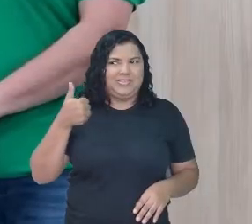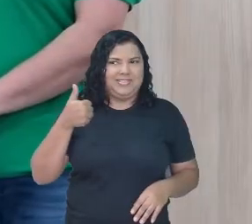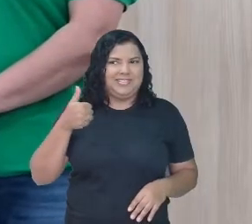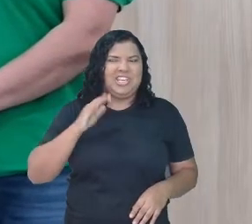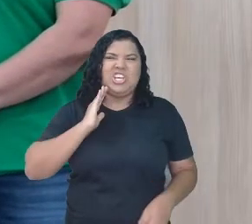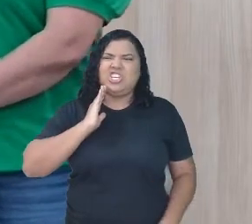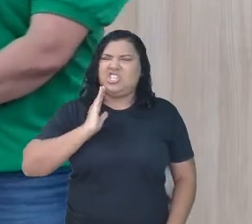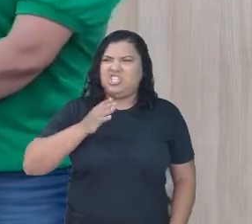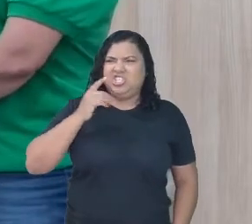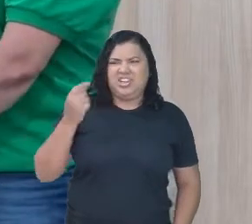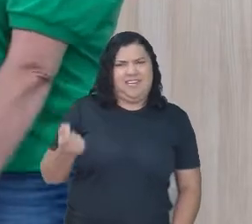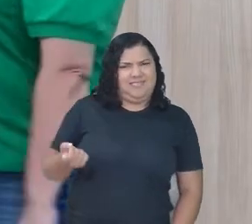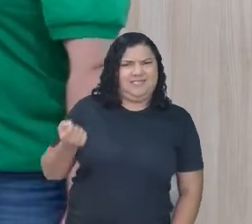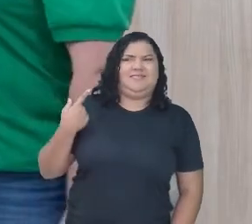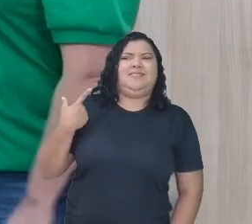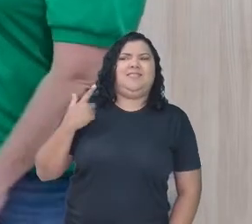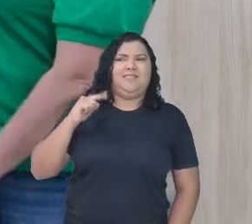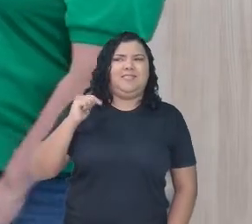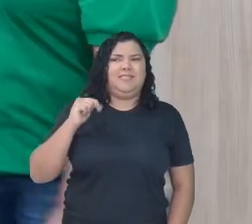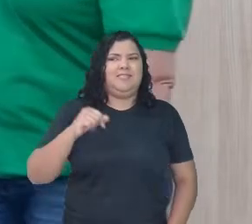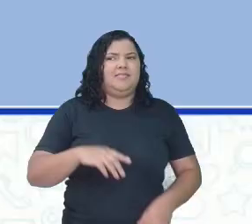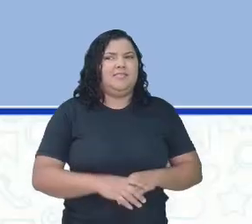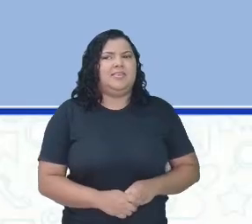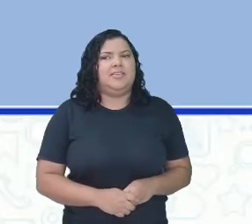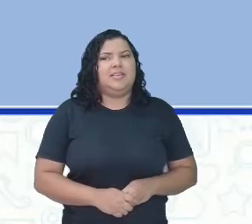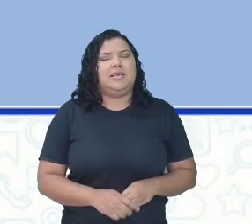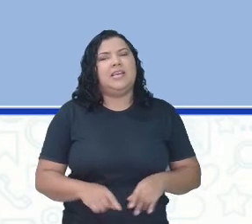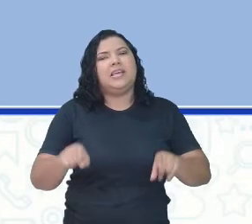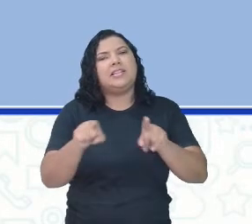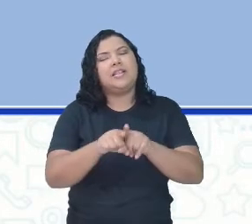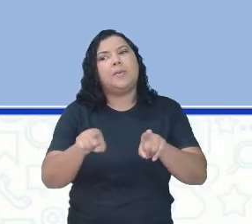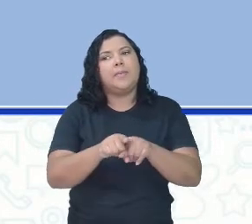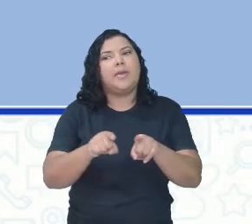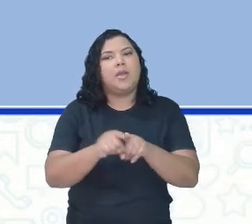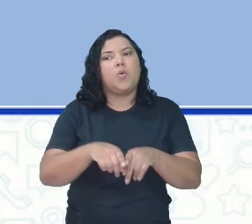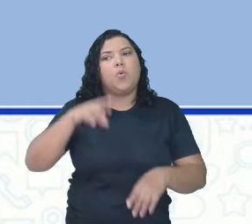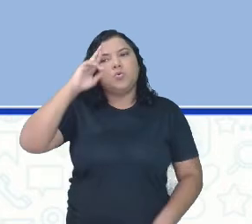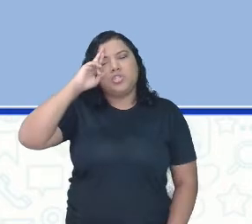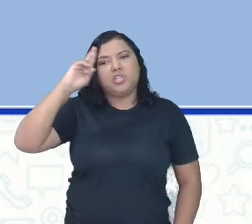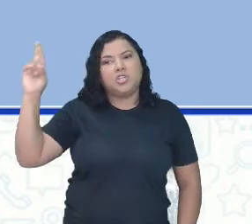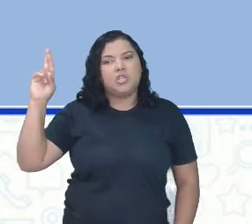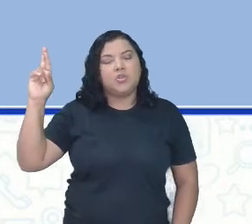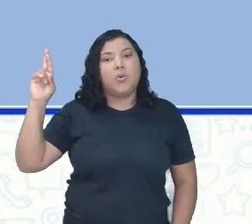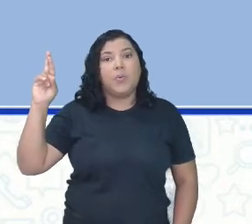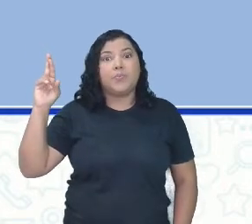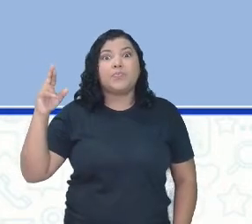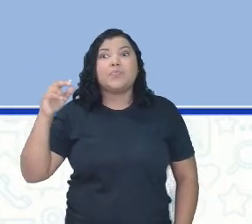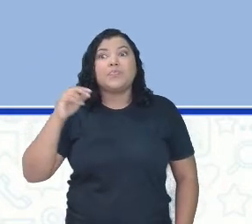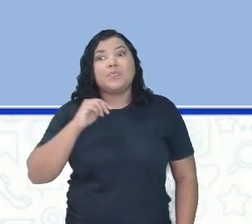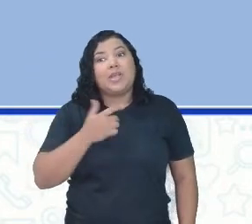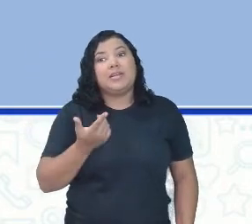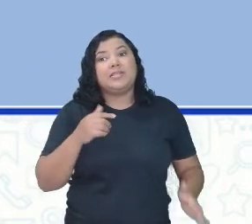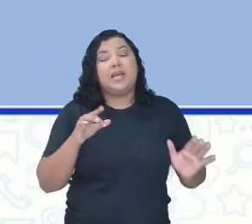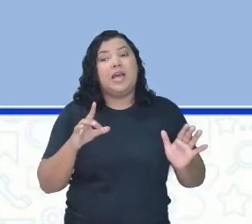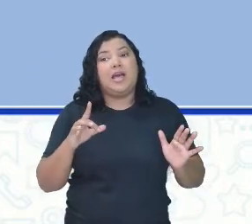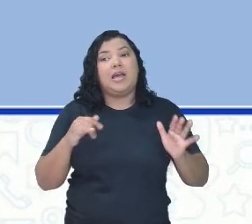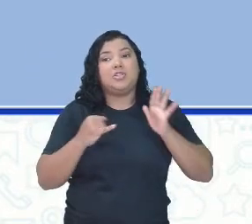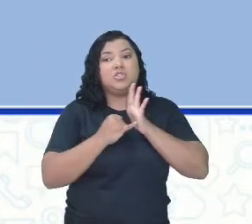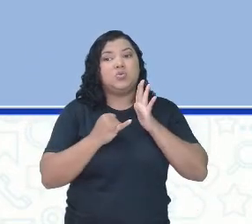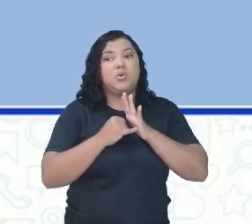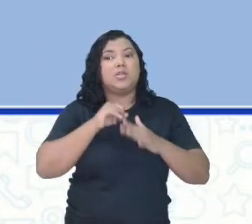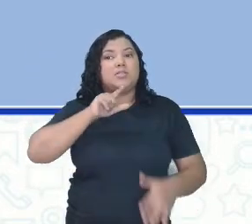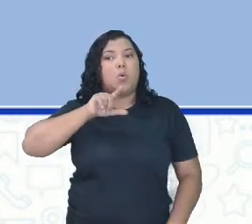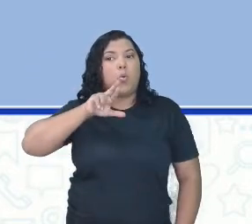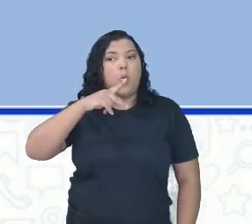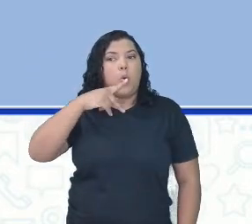Já é estranho, não é não? E com o diretor da agência Lupa, responsável pela checagem de